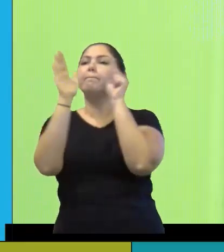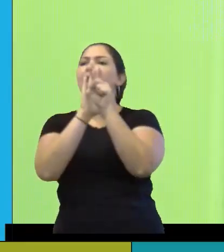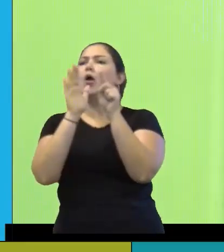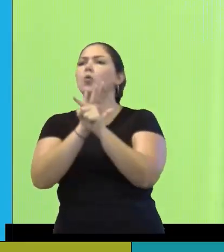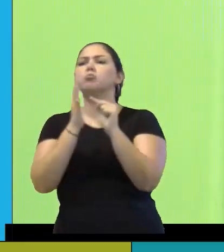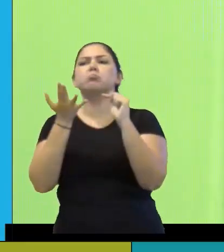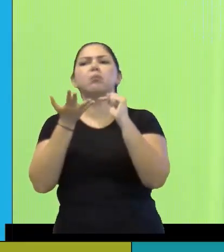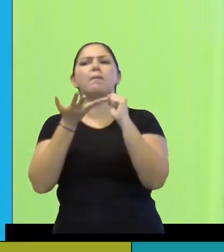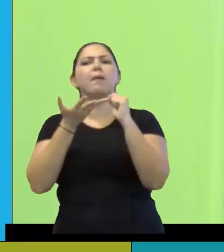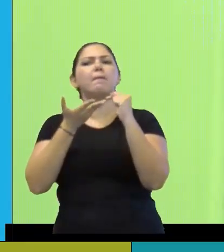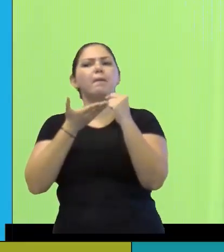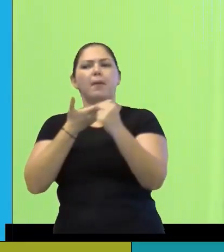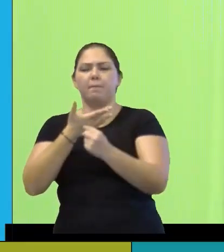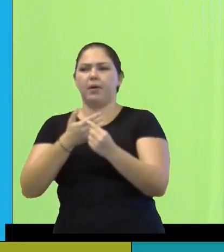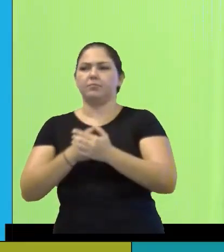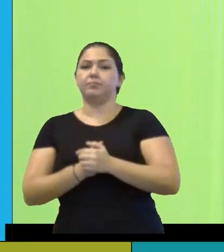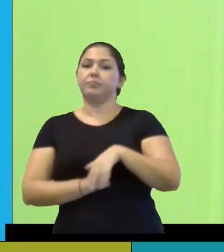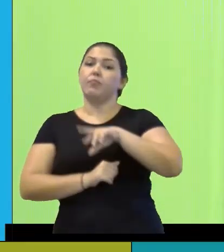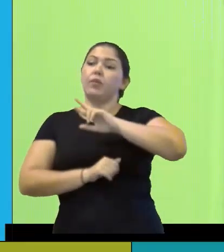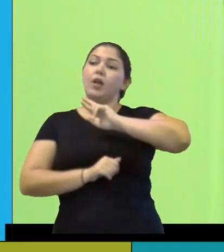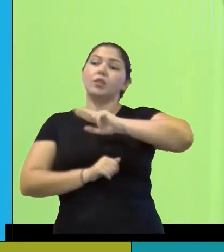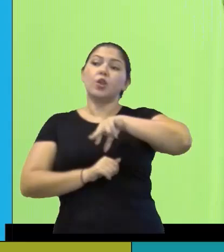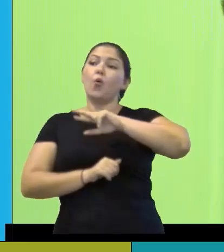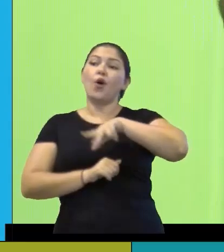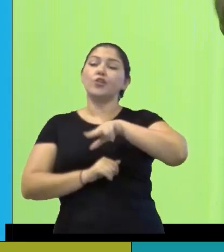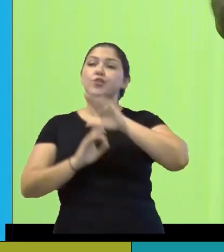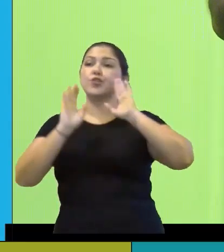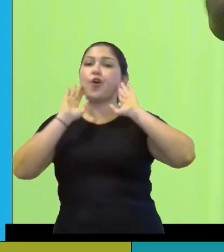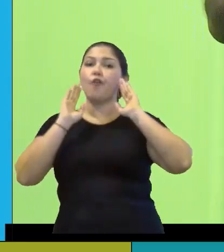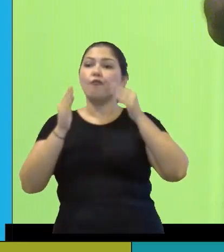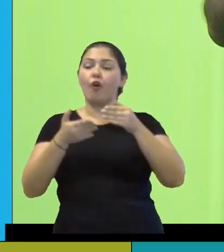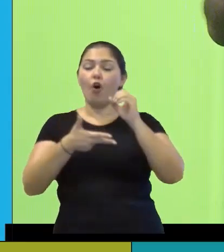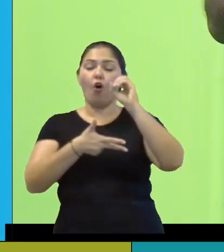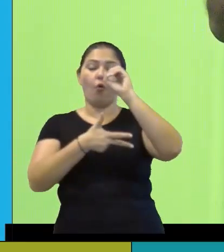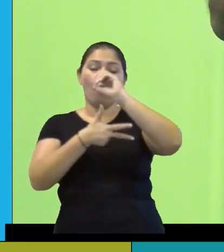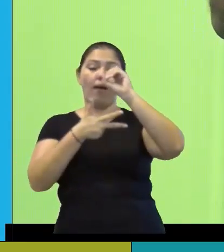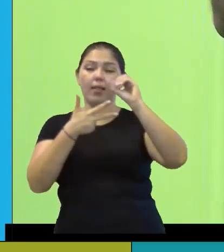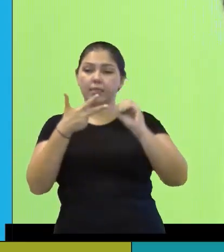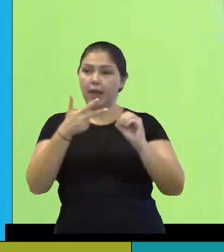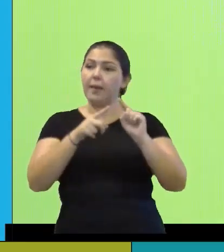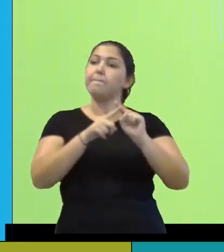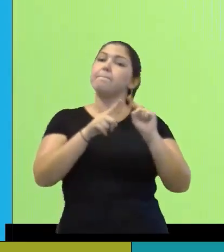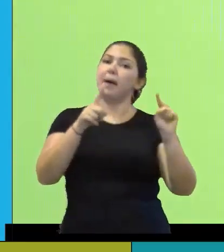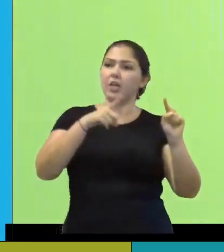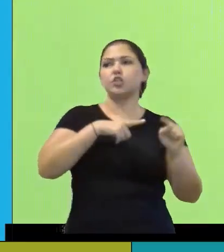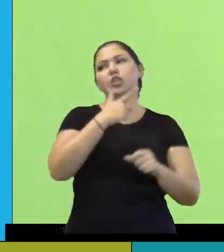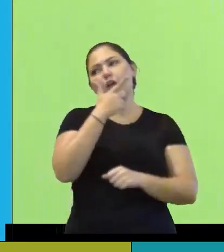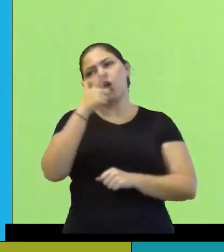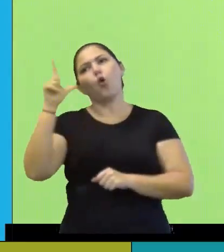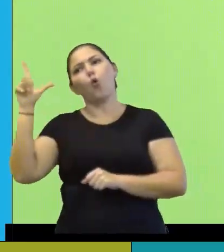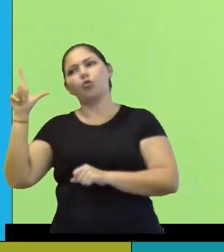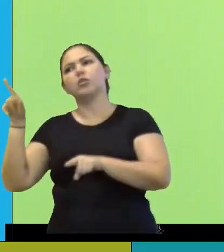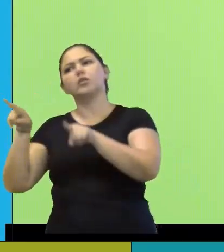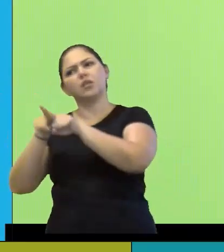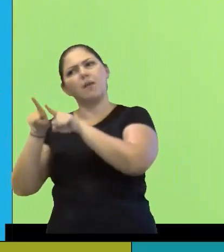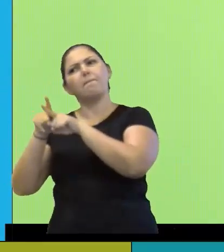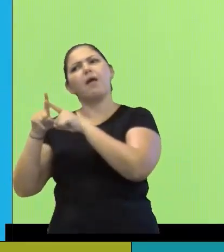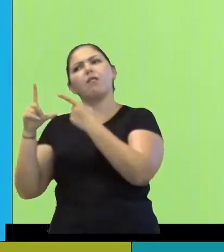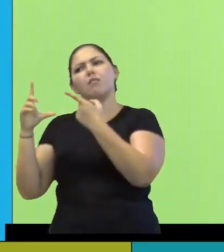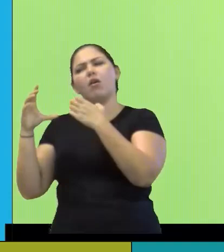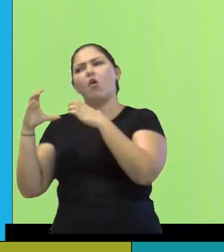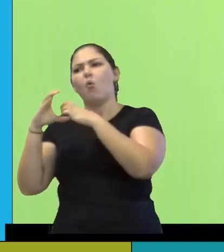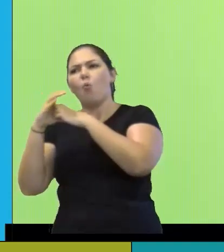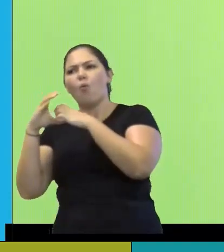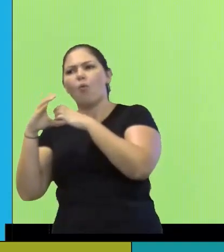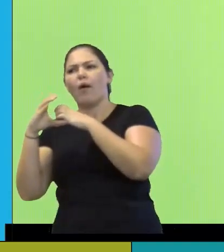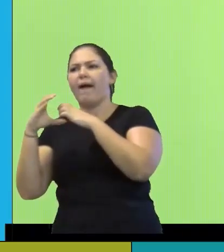só voltadas para o Exame Nacional do Ensino Médio, mas também para inúmeras outras universidades, como a própria UES e também